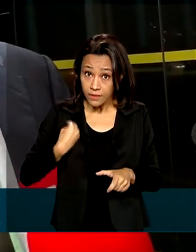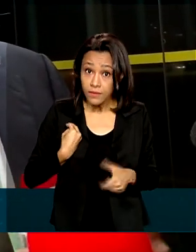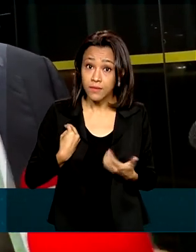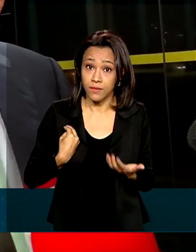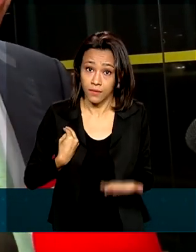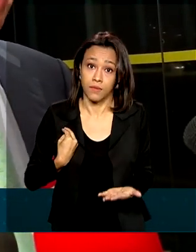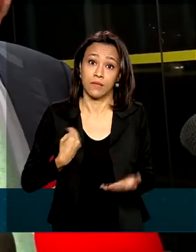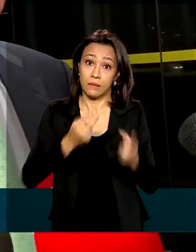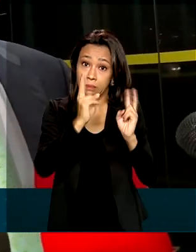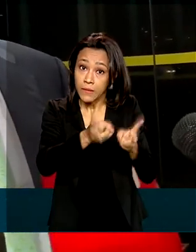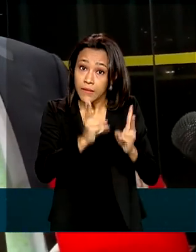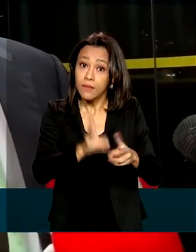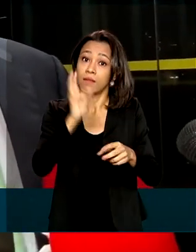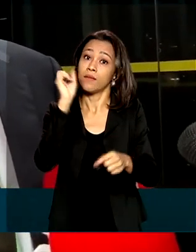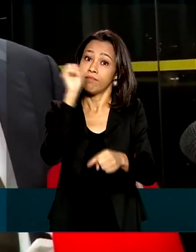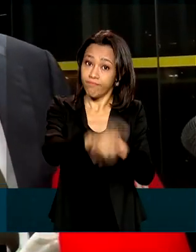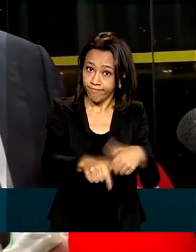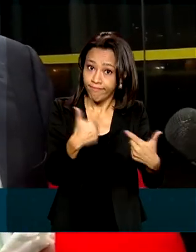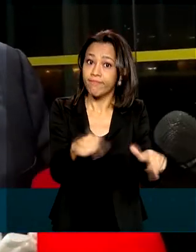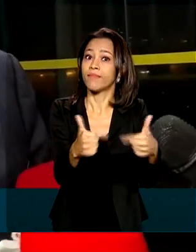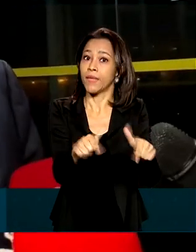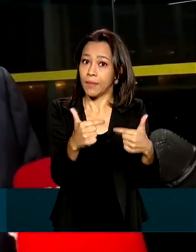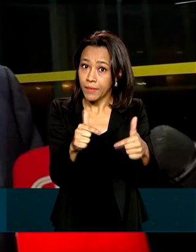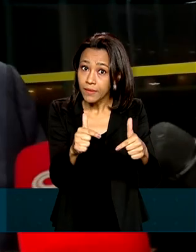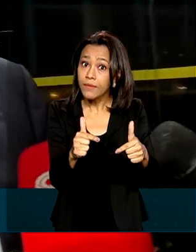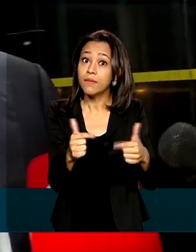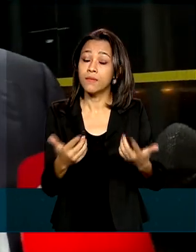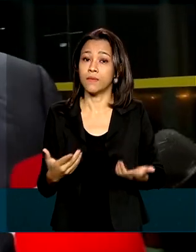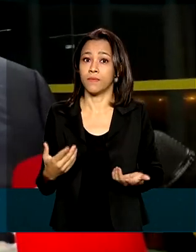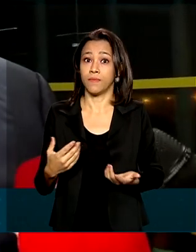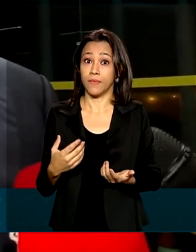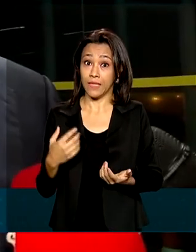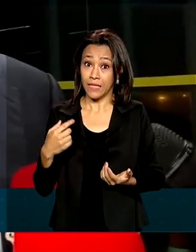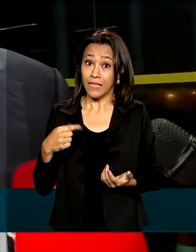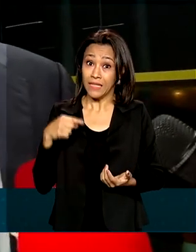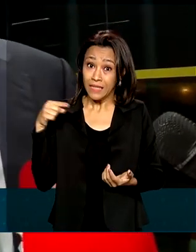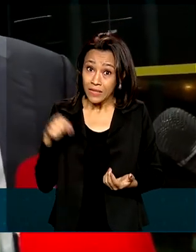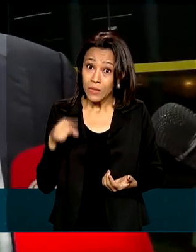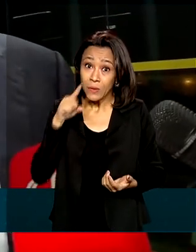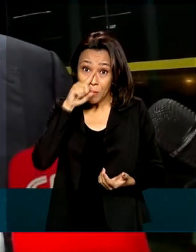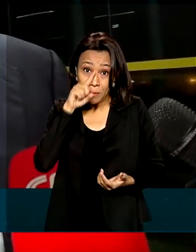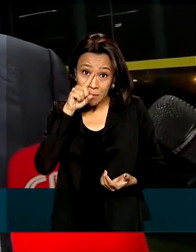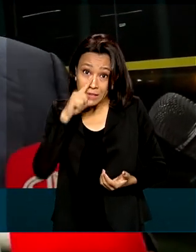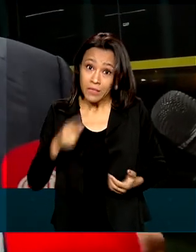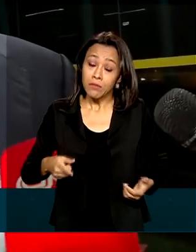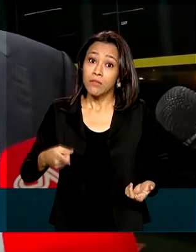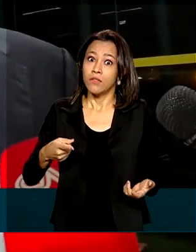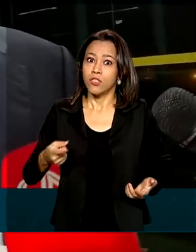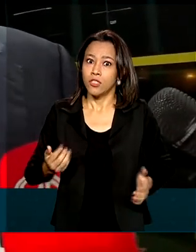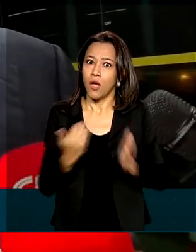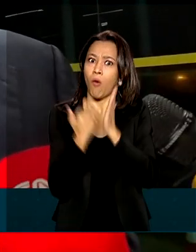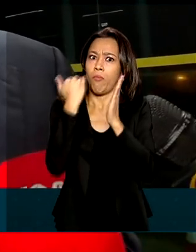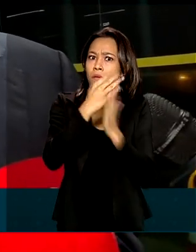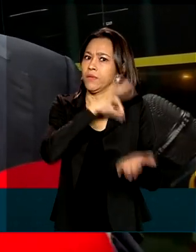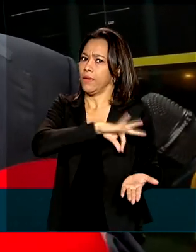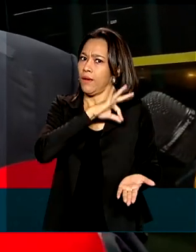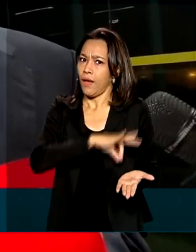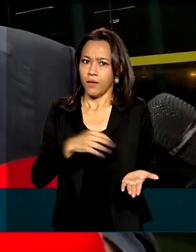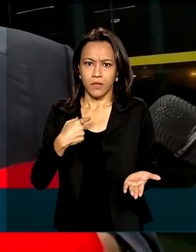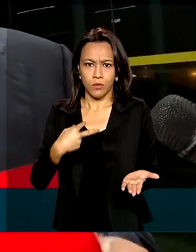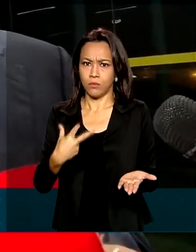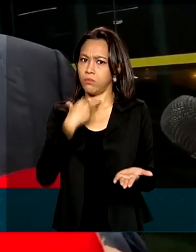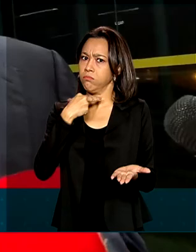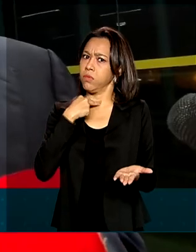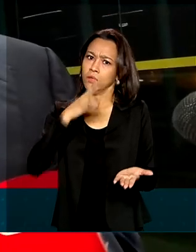para preservar empregos, isso correu risco de se transformar em aumento de salário. Seria um